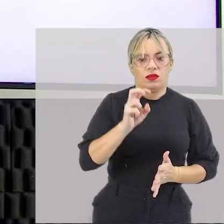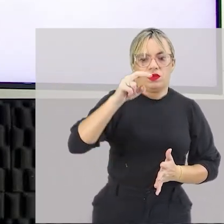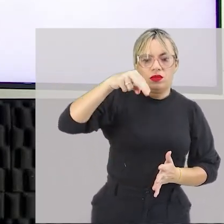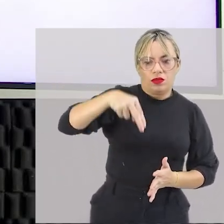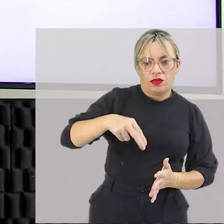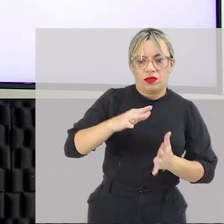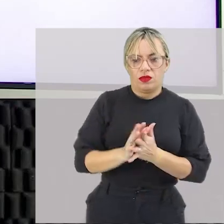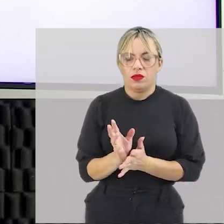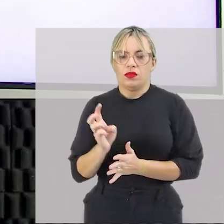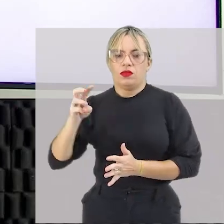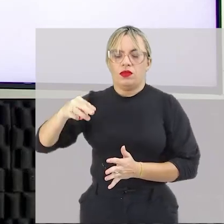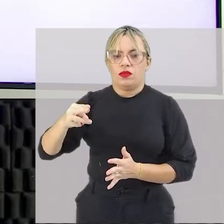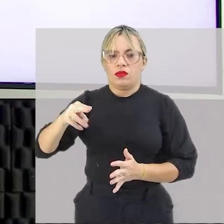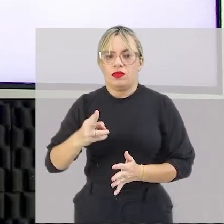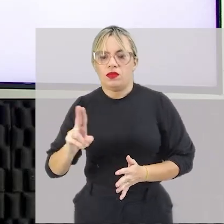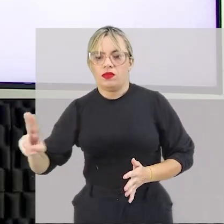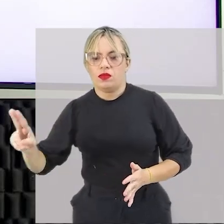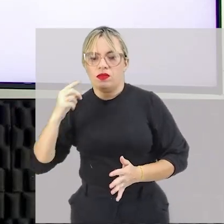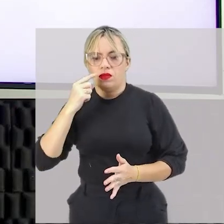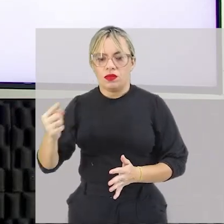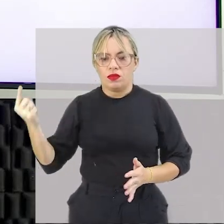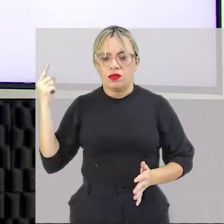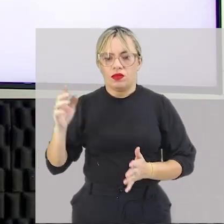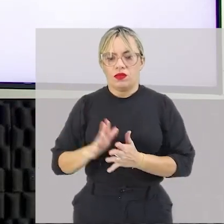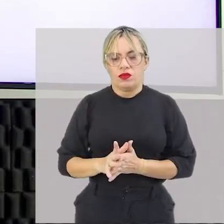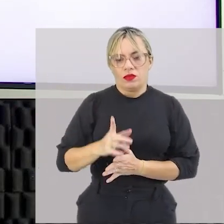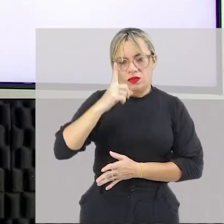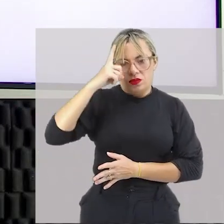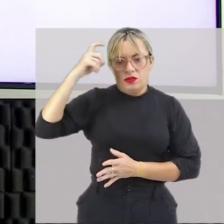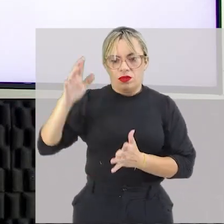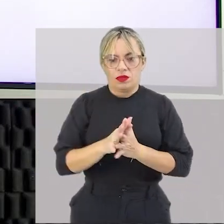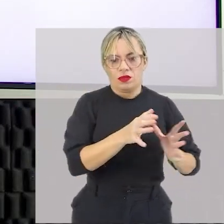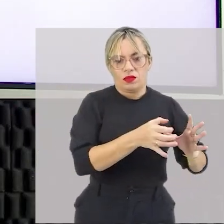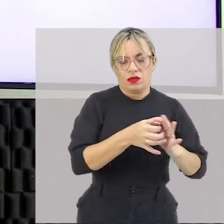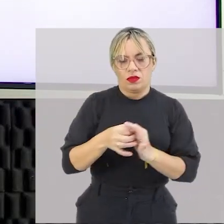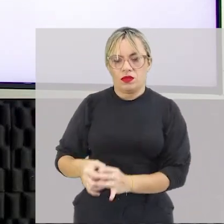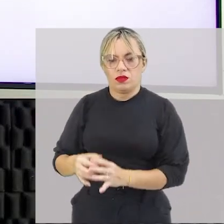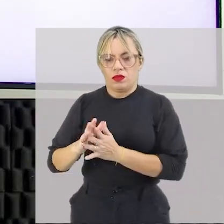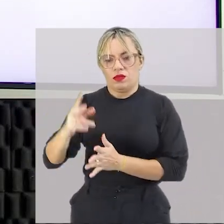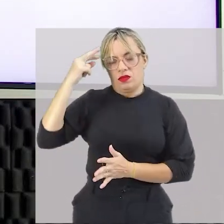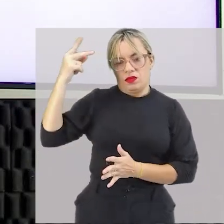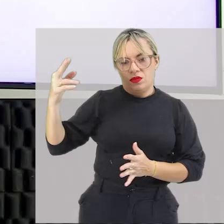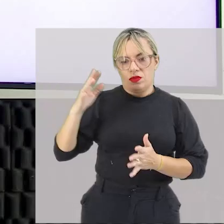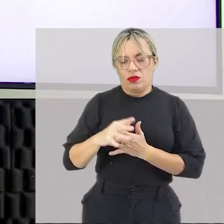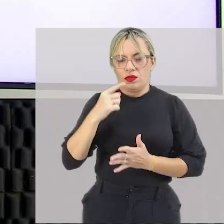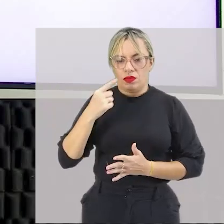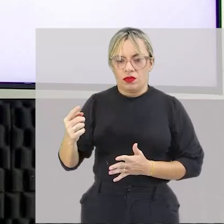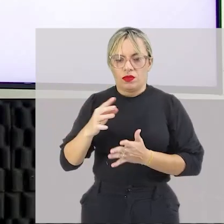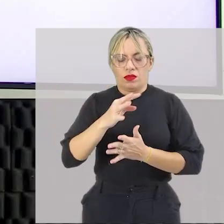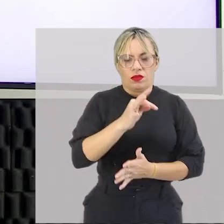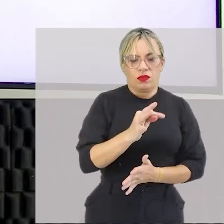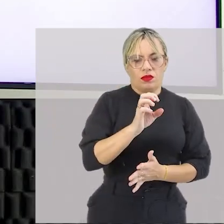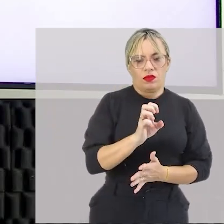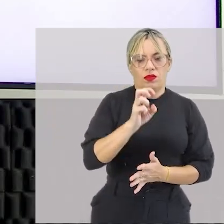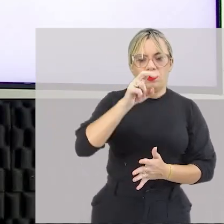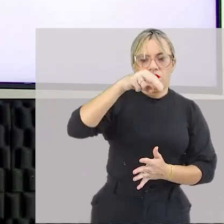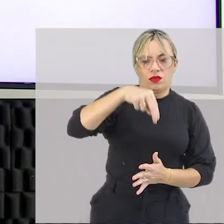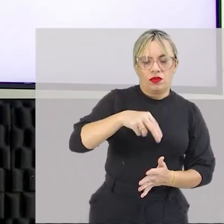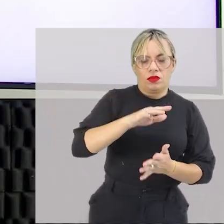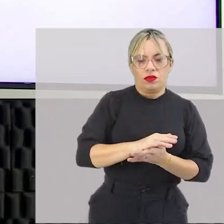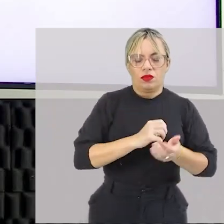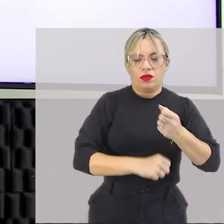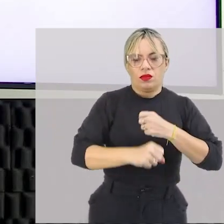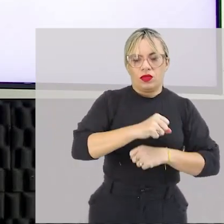Experimental Negro e o Movimento Negro Unificado, criadas em diferentes contextos históricos. O TN foi em 1944, na época ali do